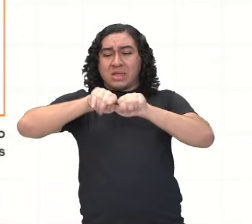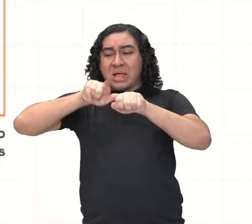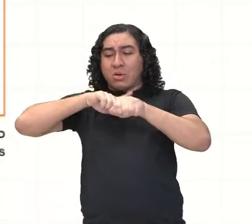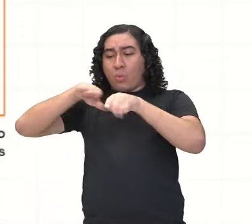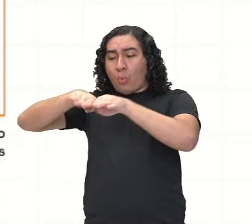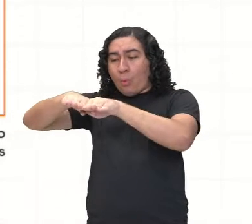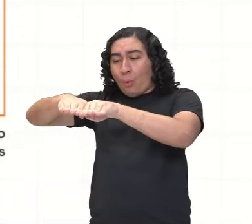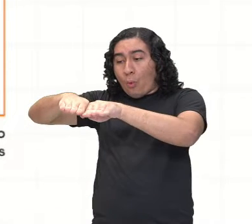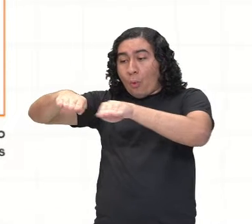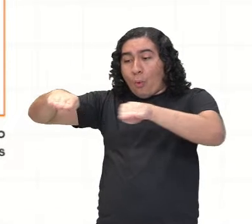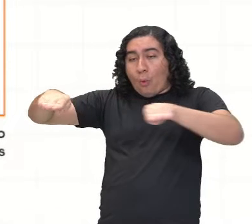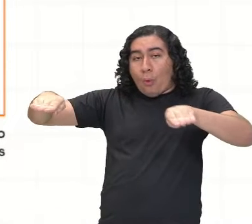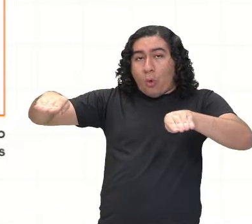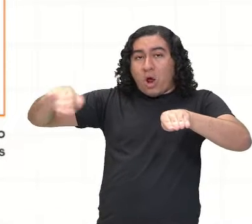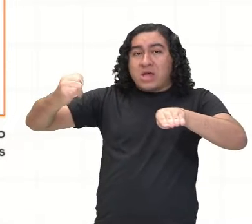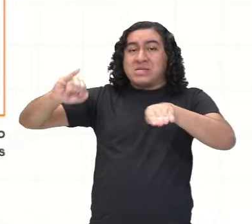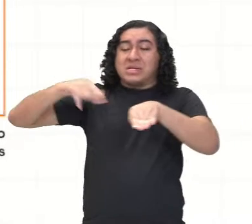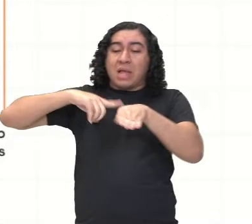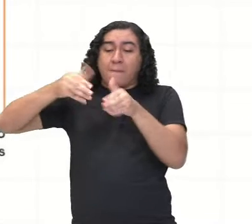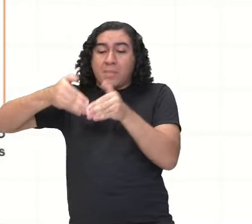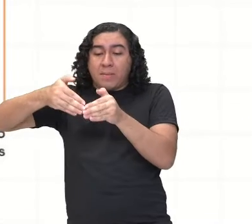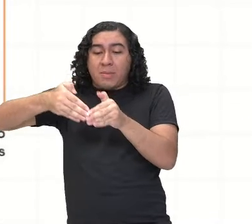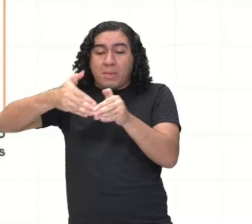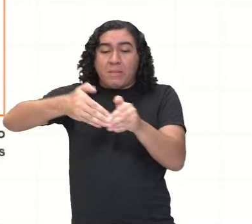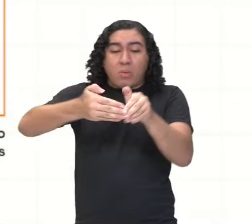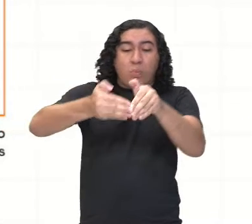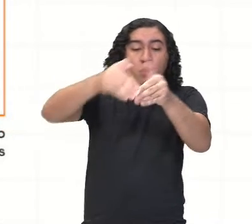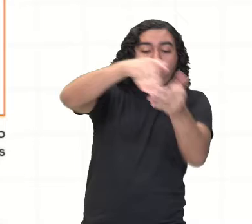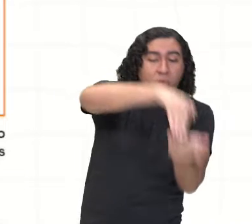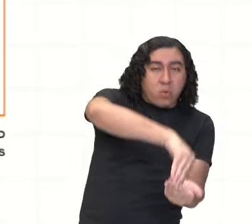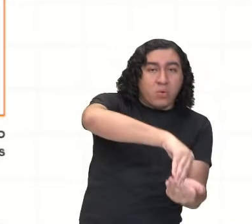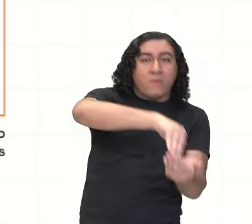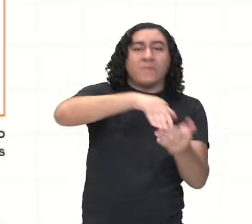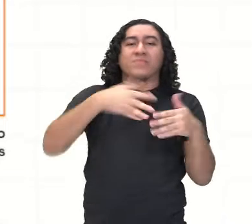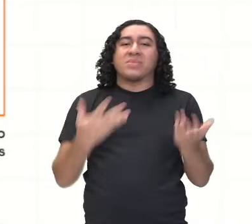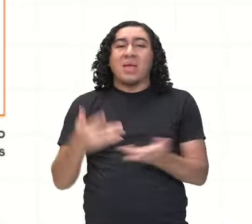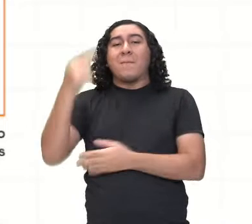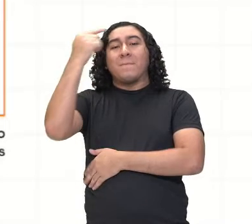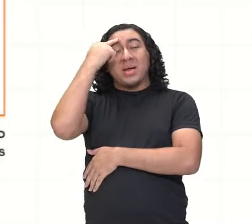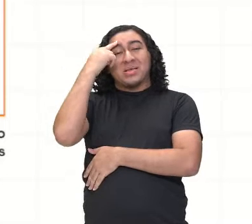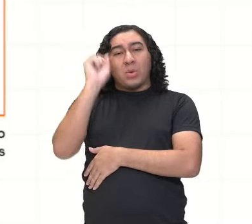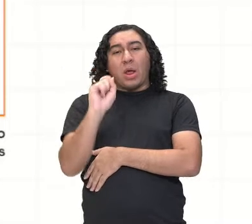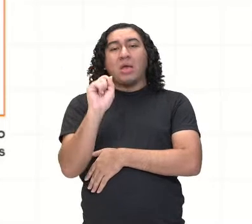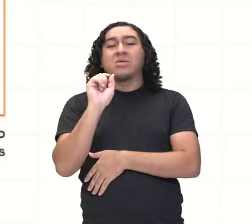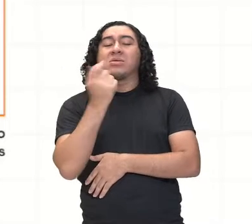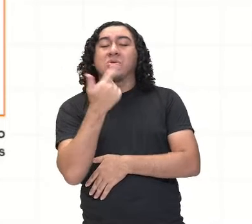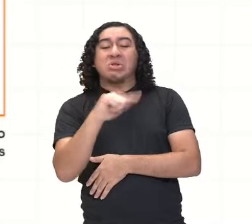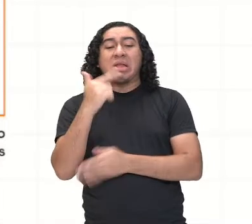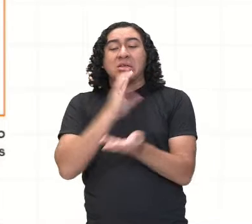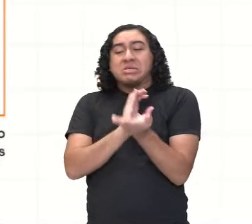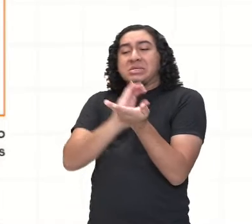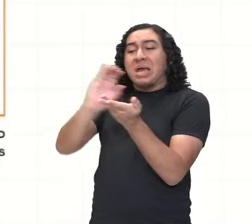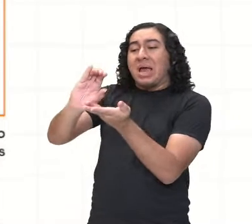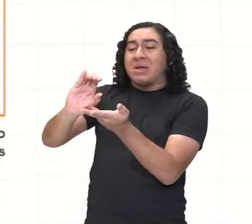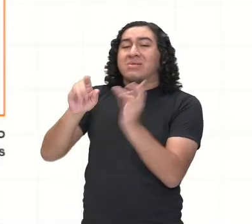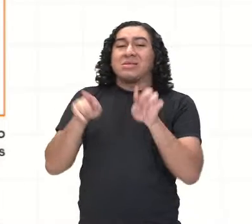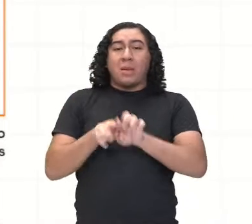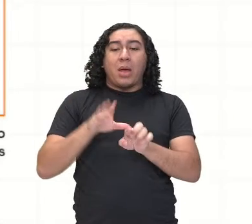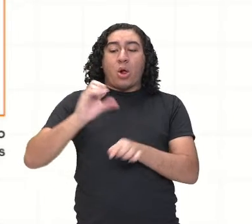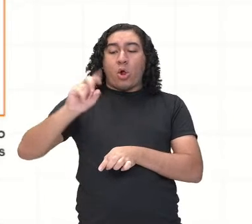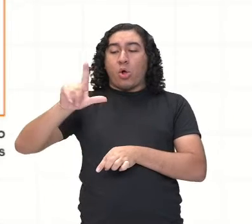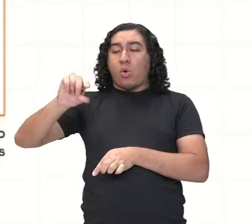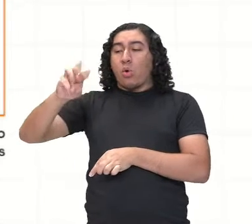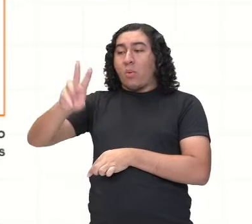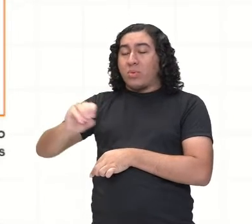abismo profundo. Então, por conta de todas essas ideias e da falta de investimento, Colombo vai demorar a